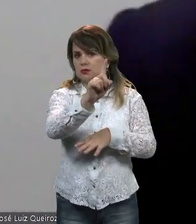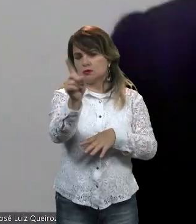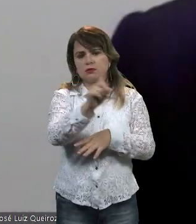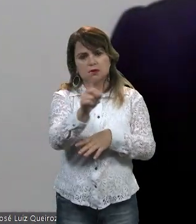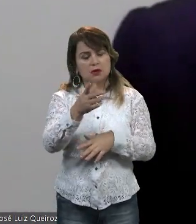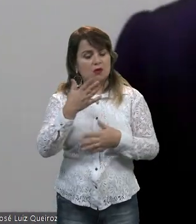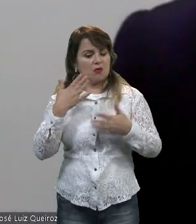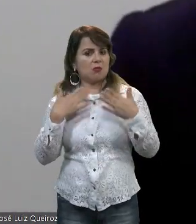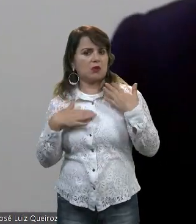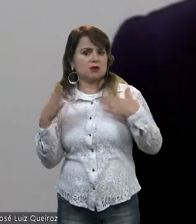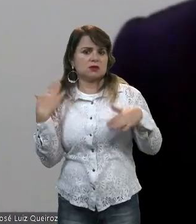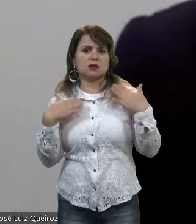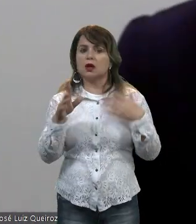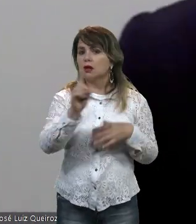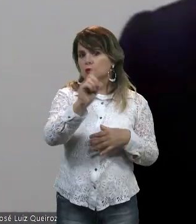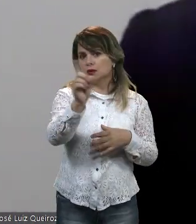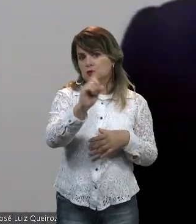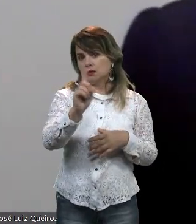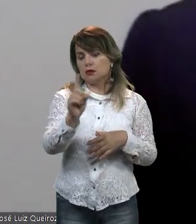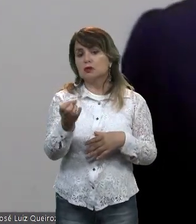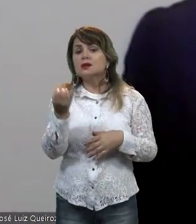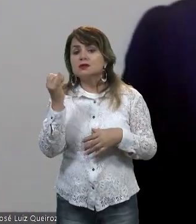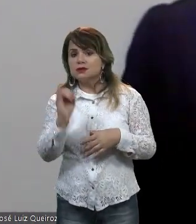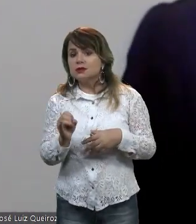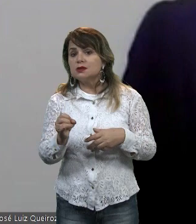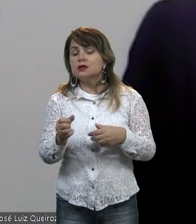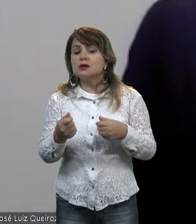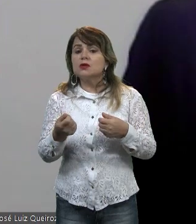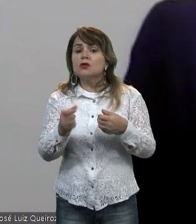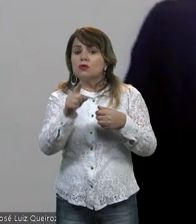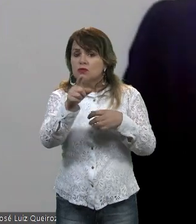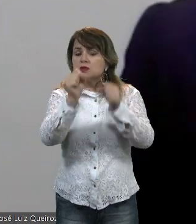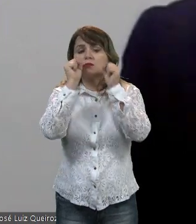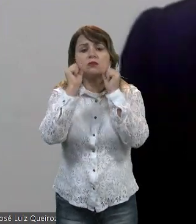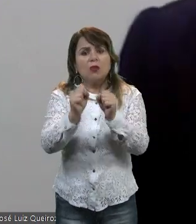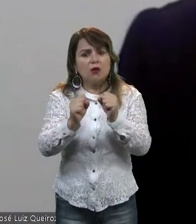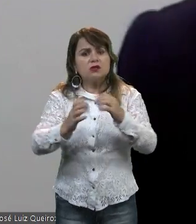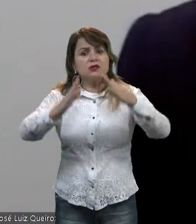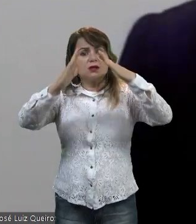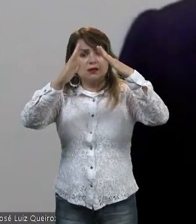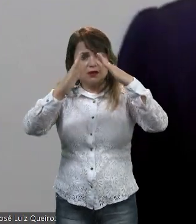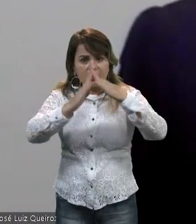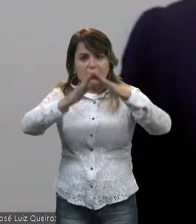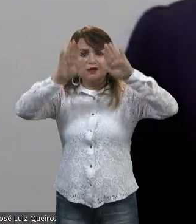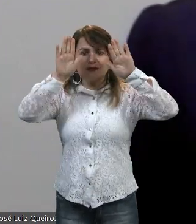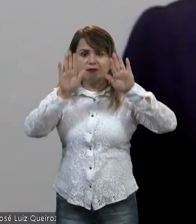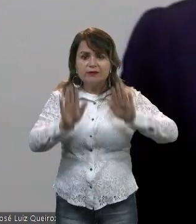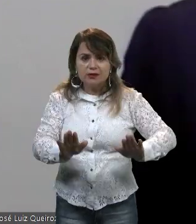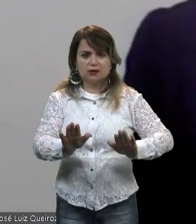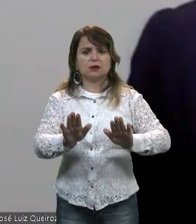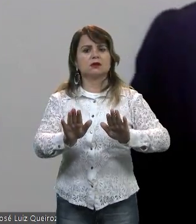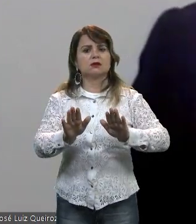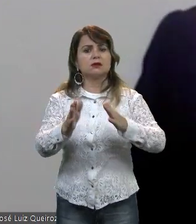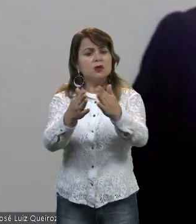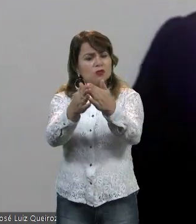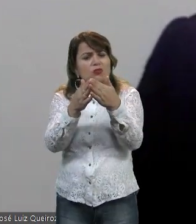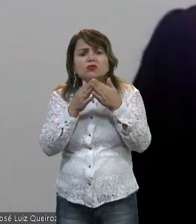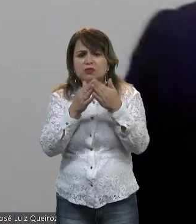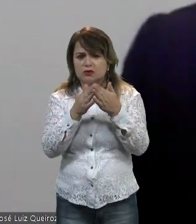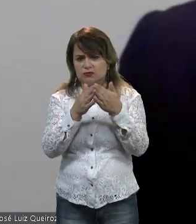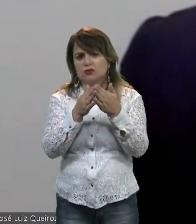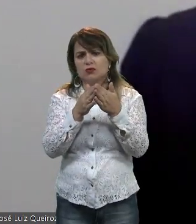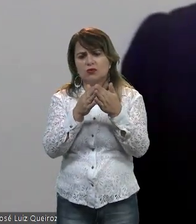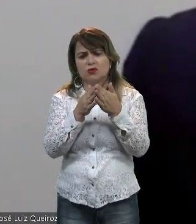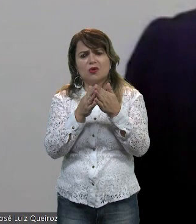aquelas pessoas que podem, por favor, fiquem em casa, porque a gente não quer novamente ter que fechar tudo. esse vírus